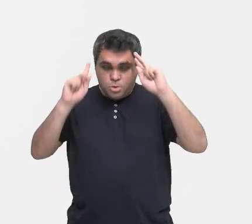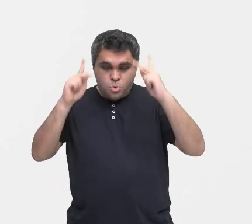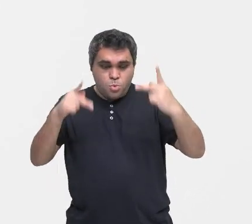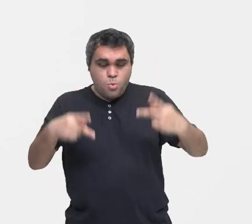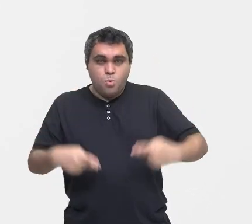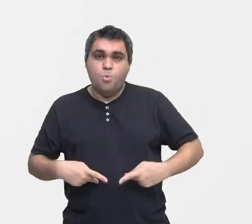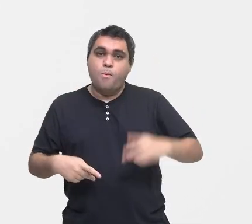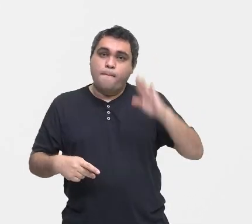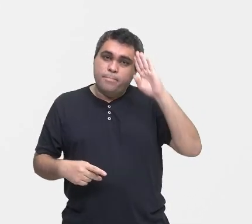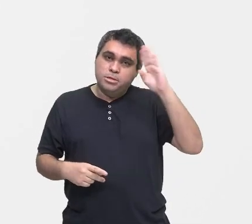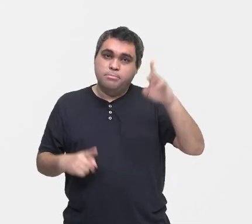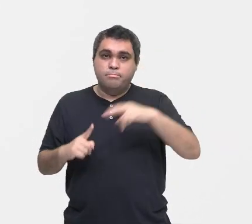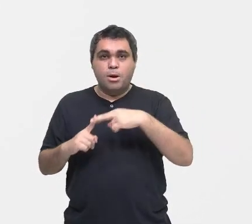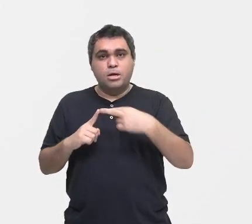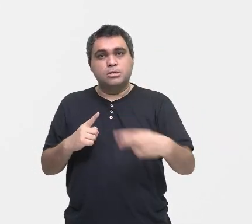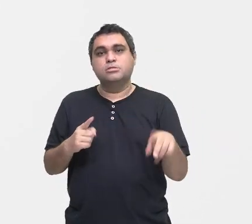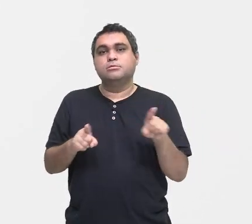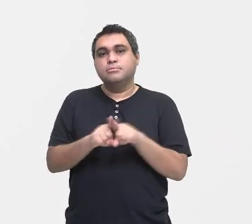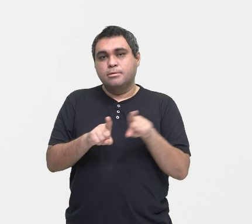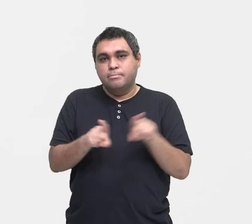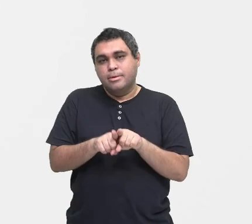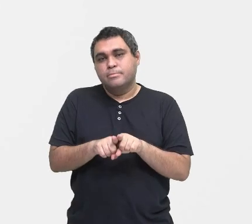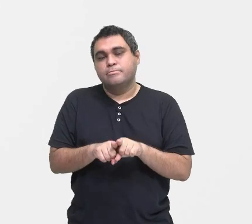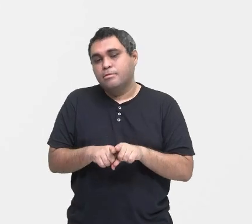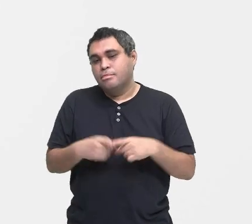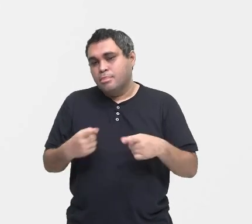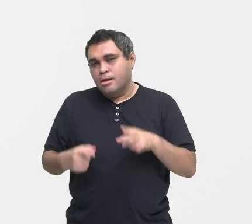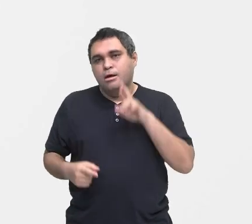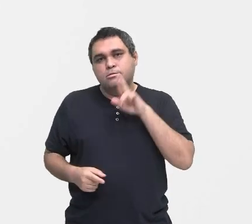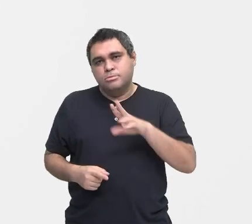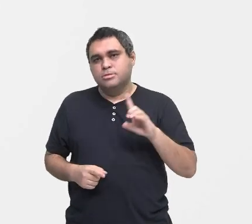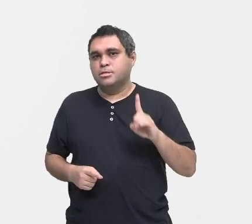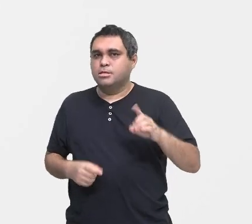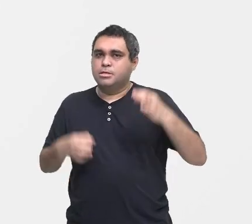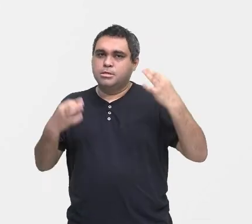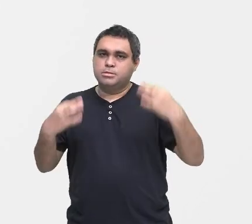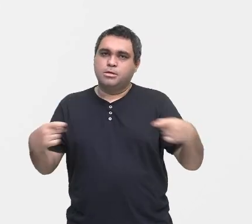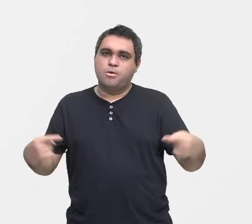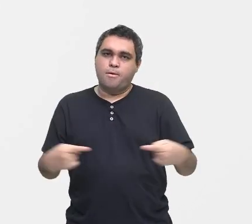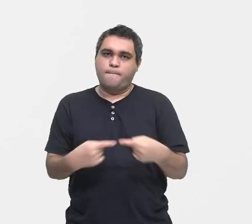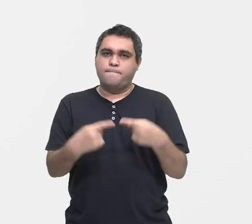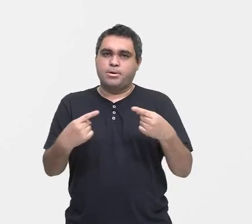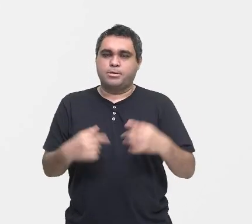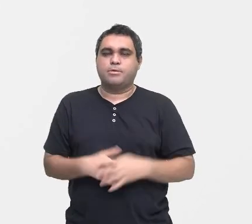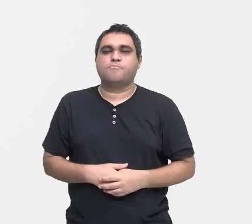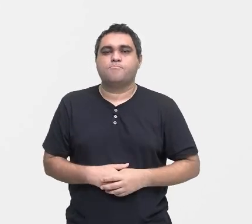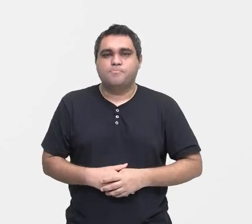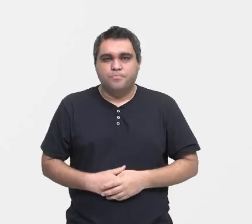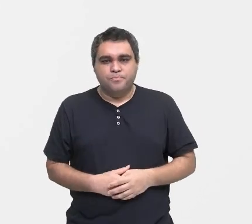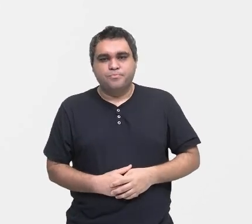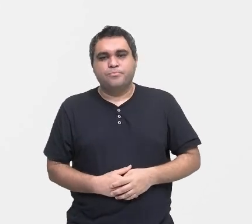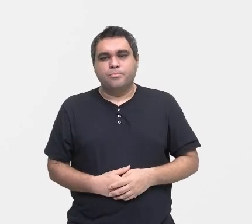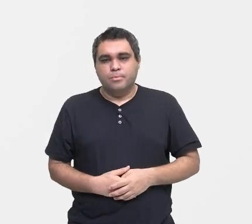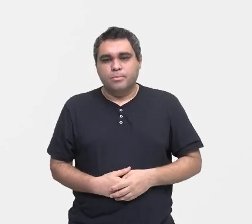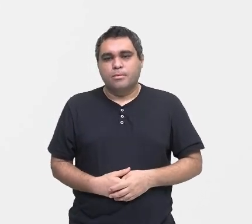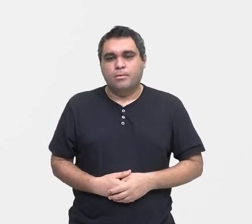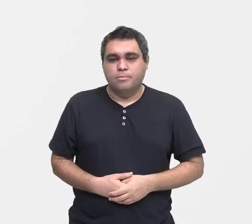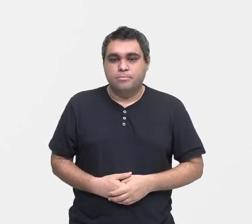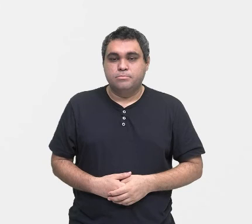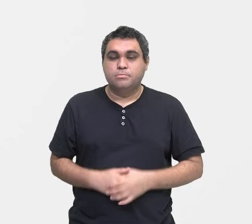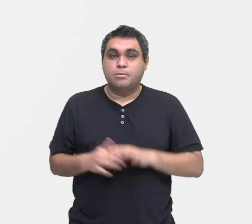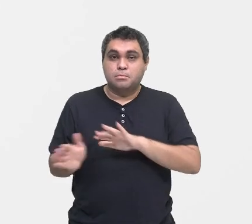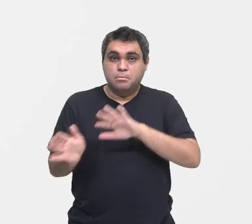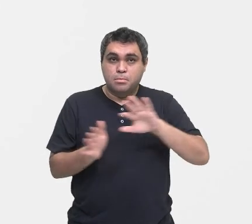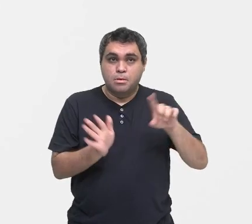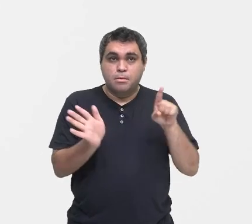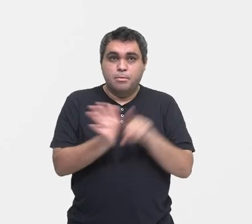na religião. Então, resposta, a letra D, a preocupação com o homem e a religião. Vamos para a